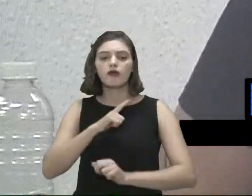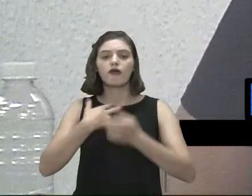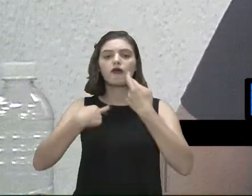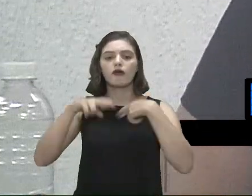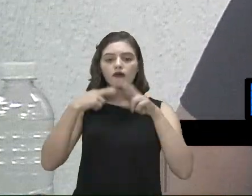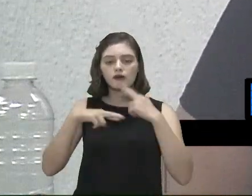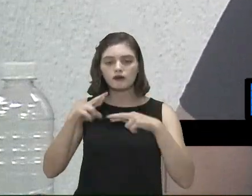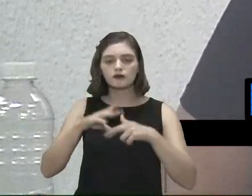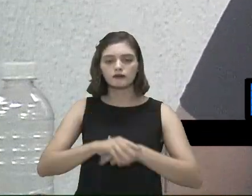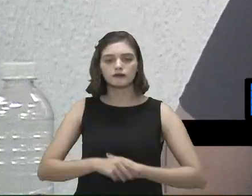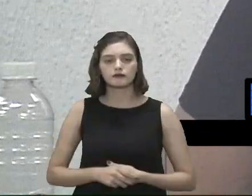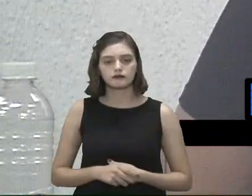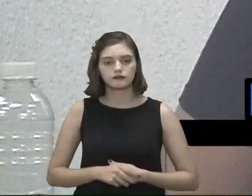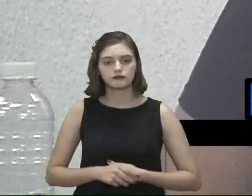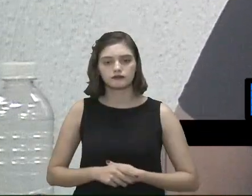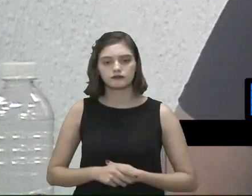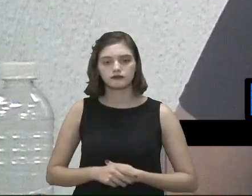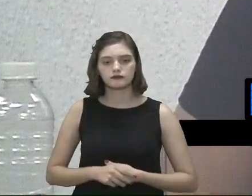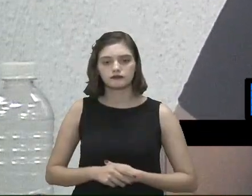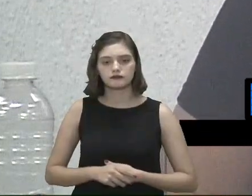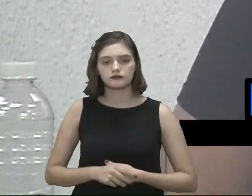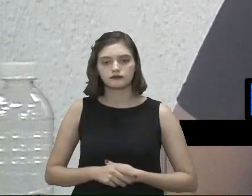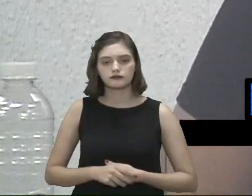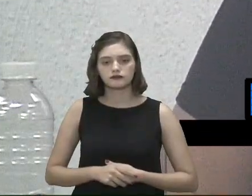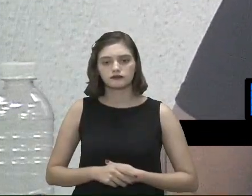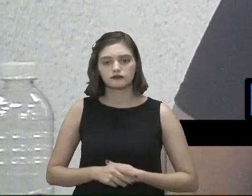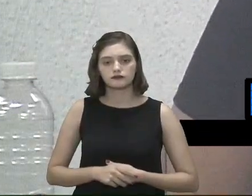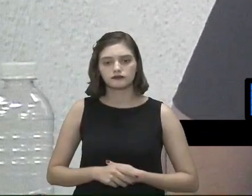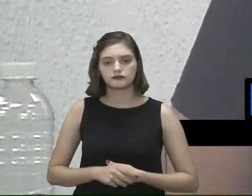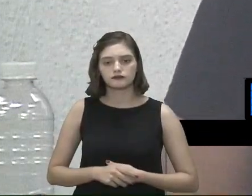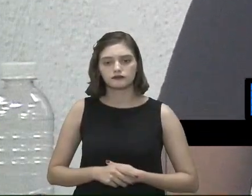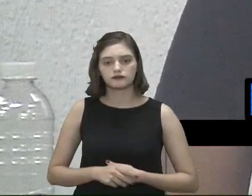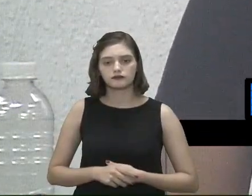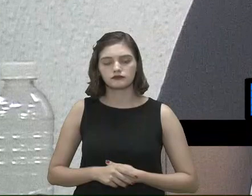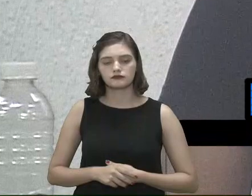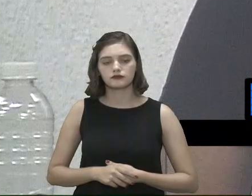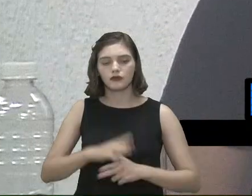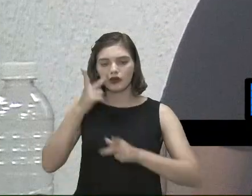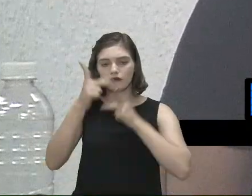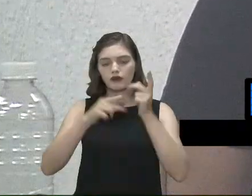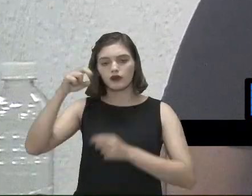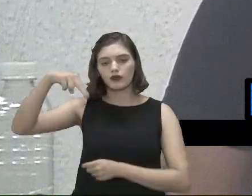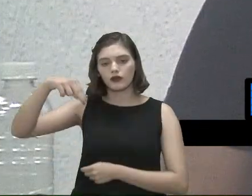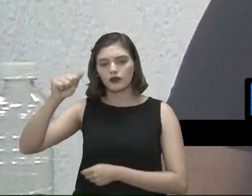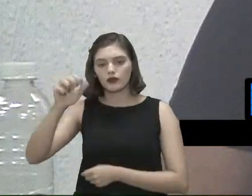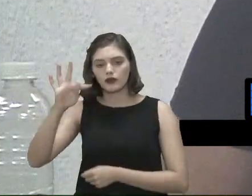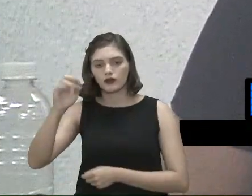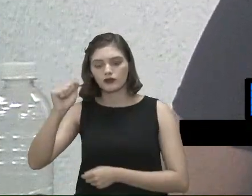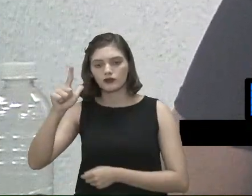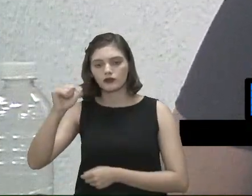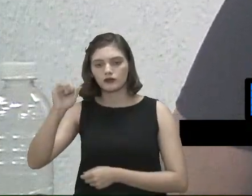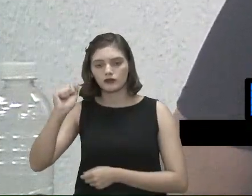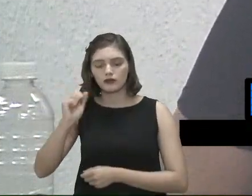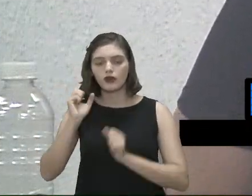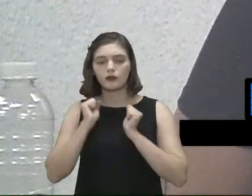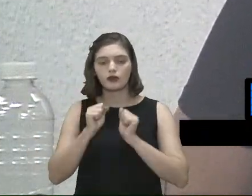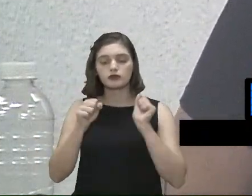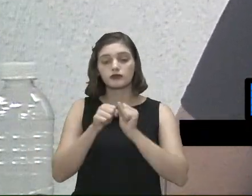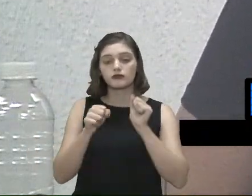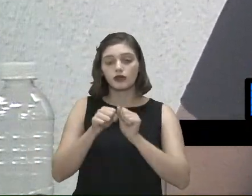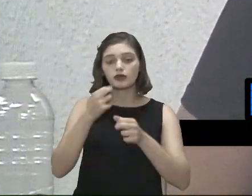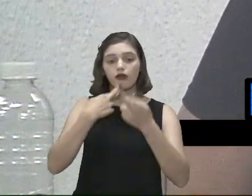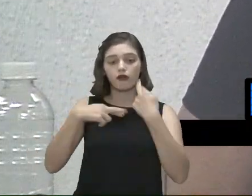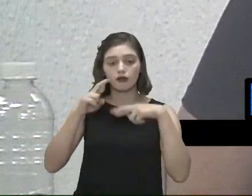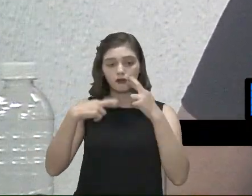reclamações. E inclusive, foi dito aqui pela Natália, né, de onde pode ser feita a